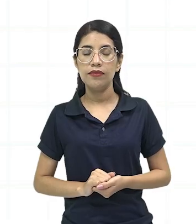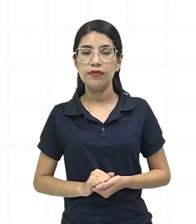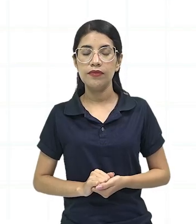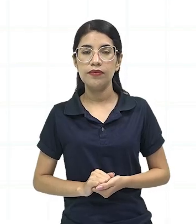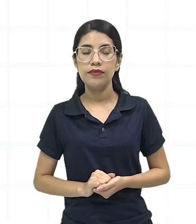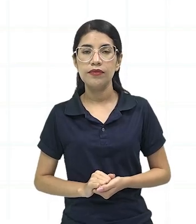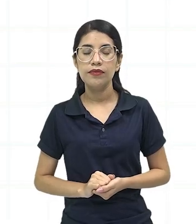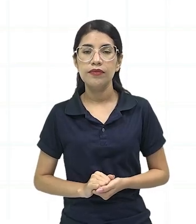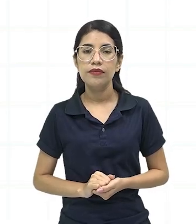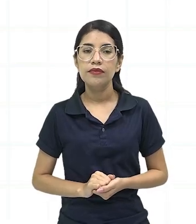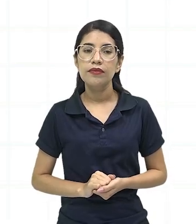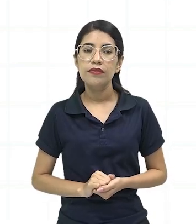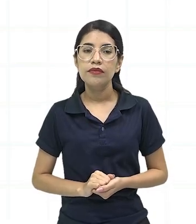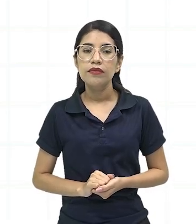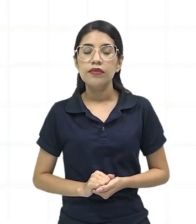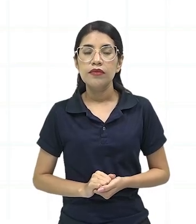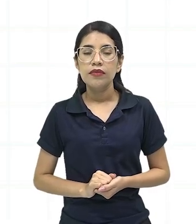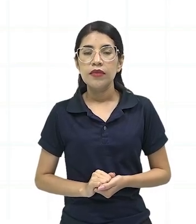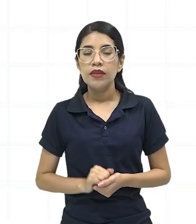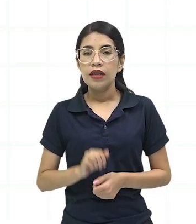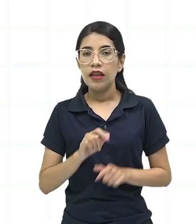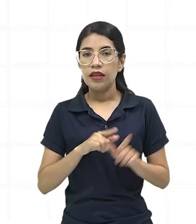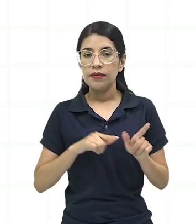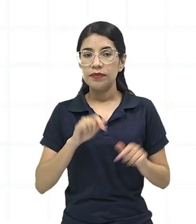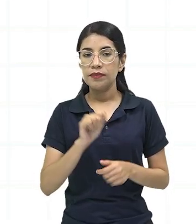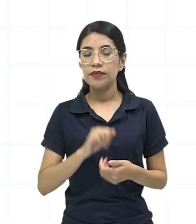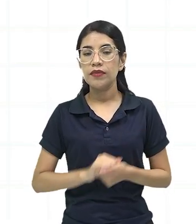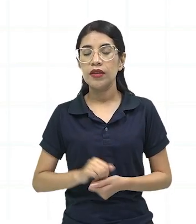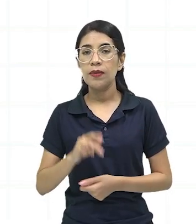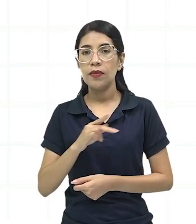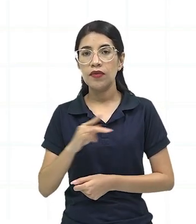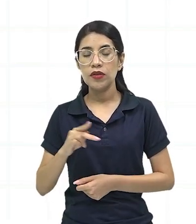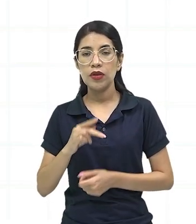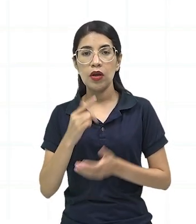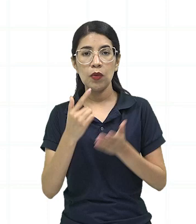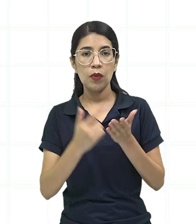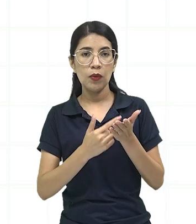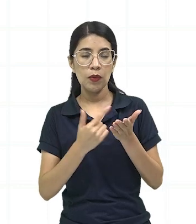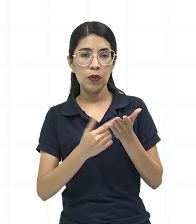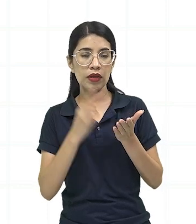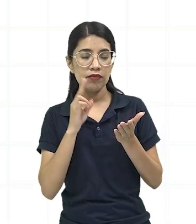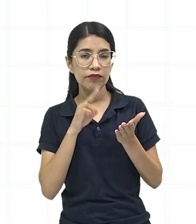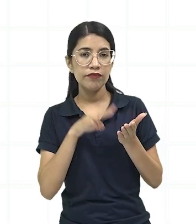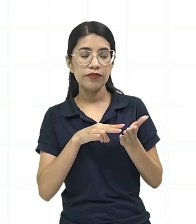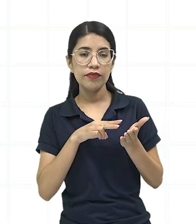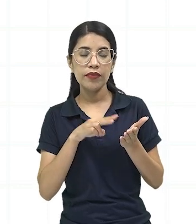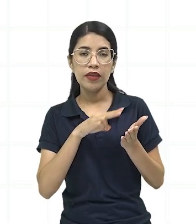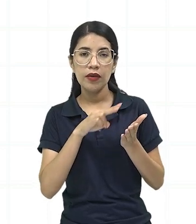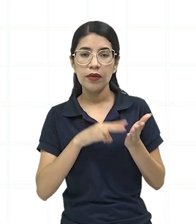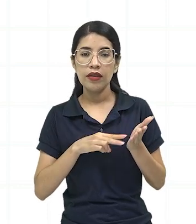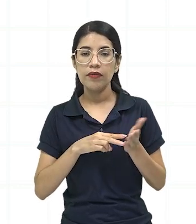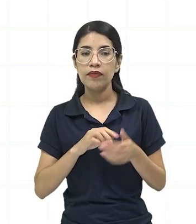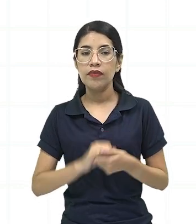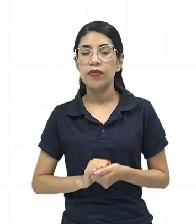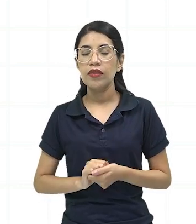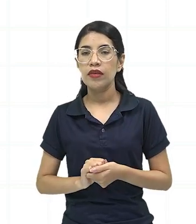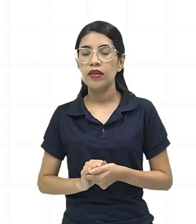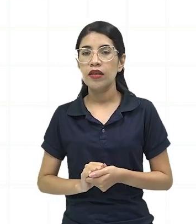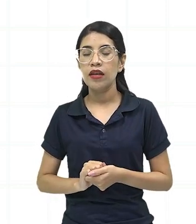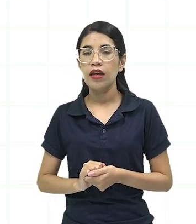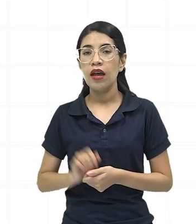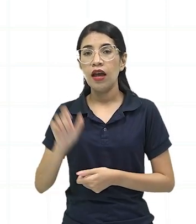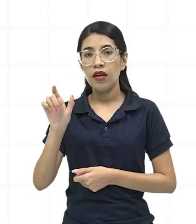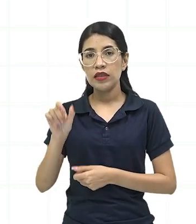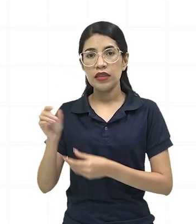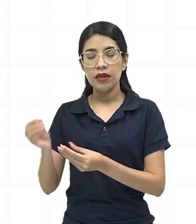Exemplo número 1, aí traz assim, professora, eu li o livro. Você me emprestou o livro. Olha só, nós temos